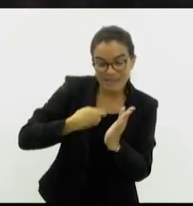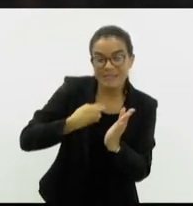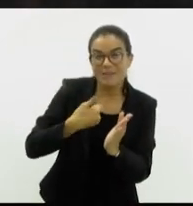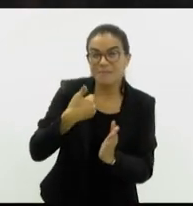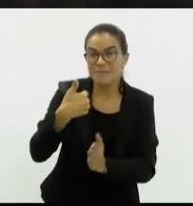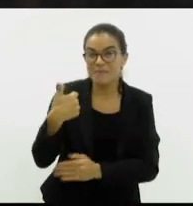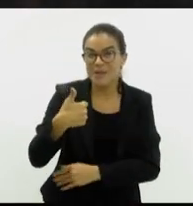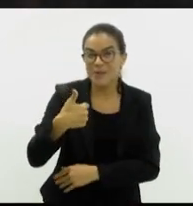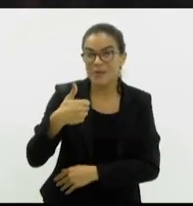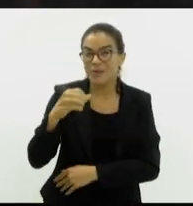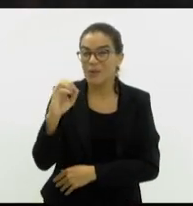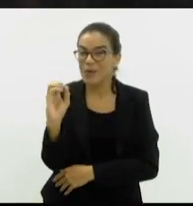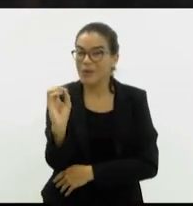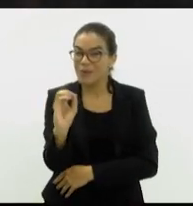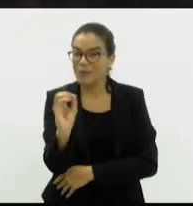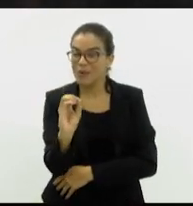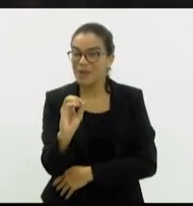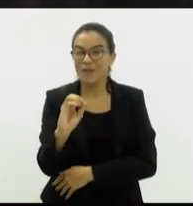de